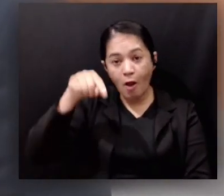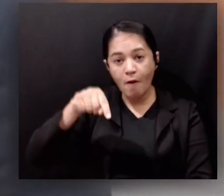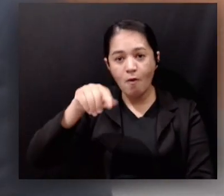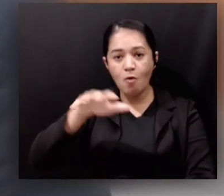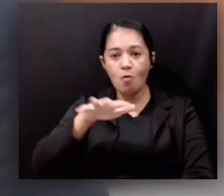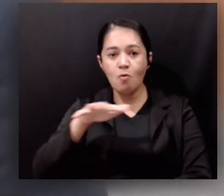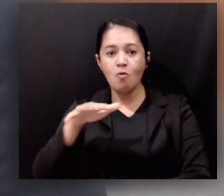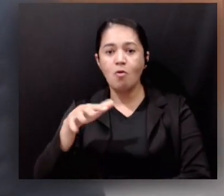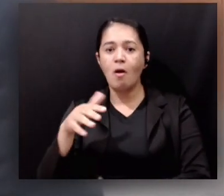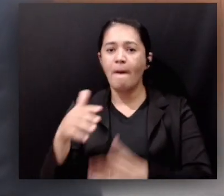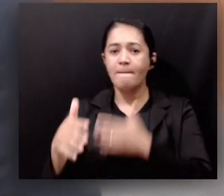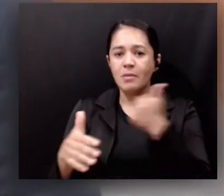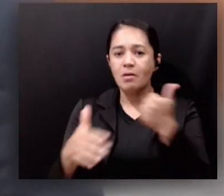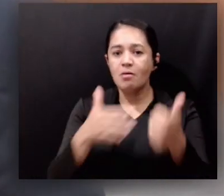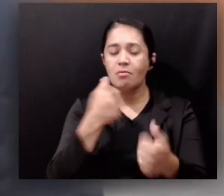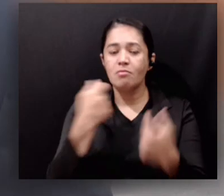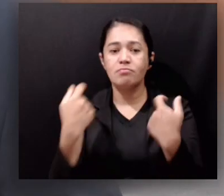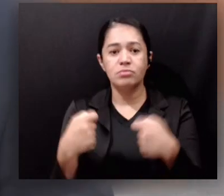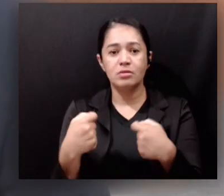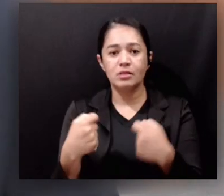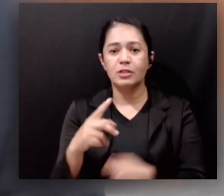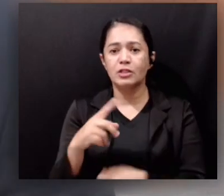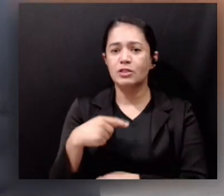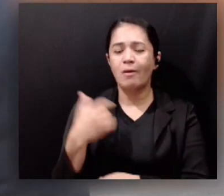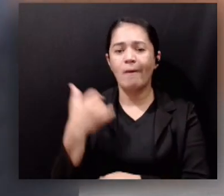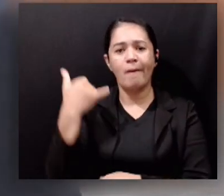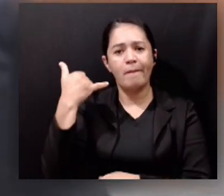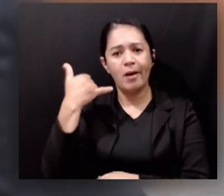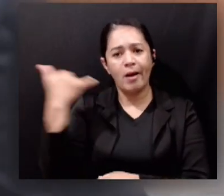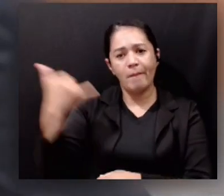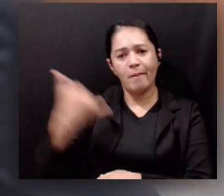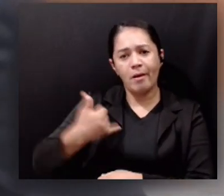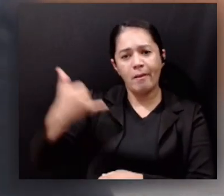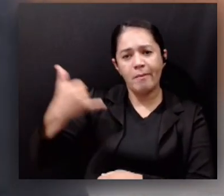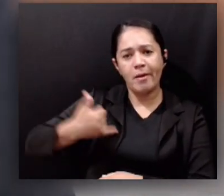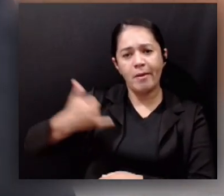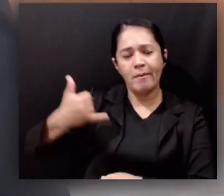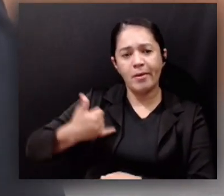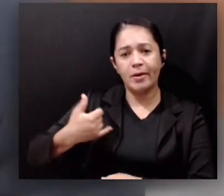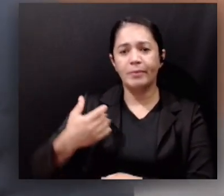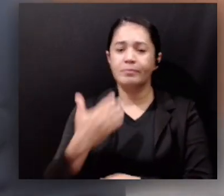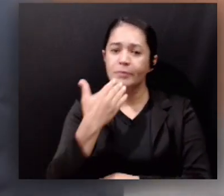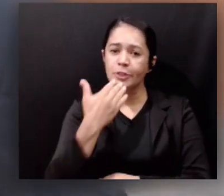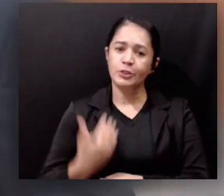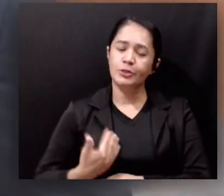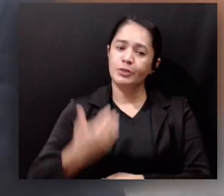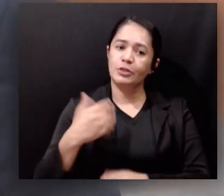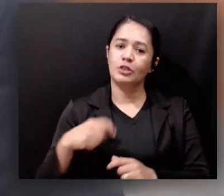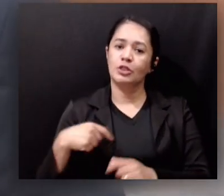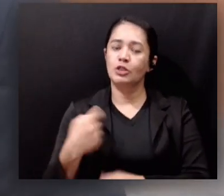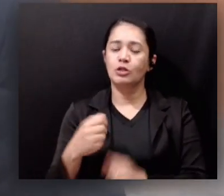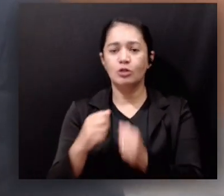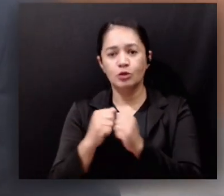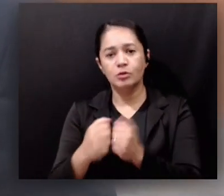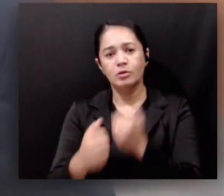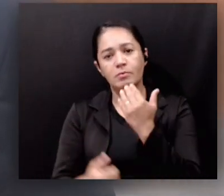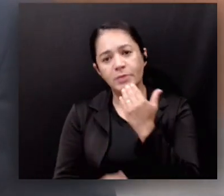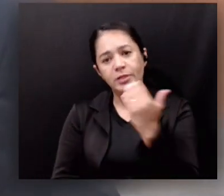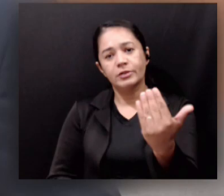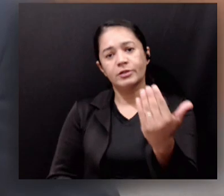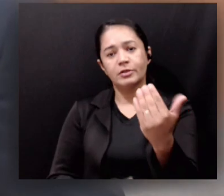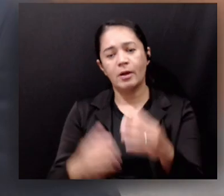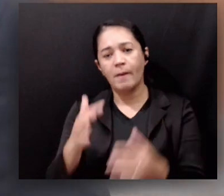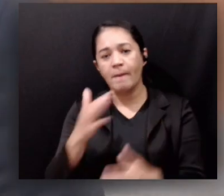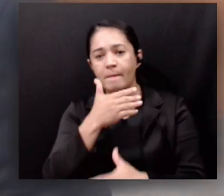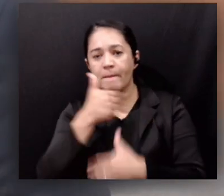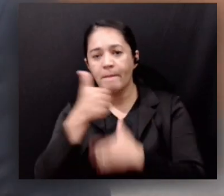ligação, né, para poder a gente intervir junto a Colinas e Vila Ápia. Todos sabem que ultimamente tem tido as chuvas